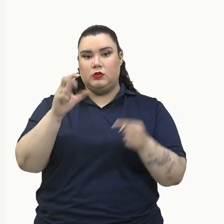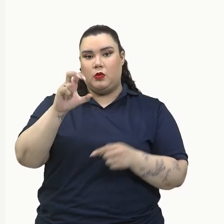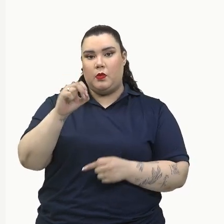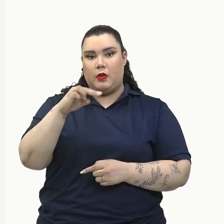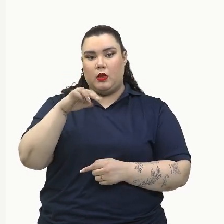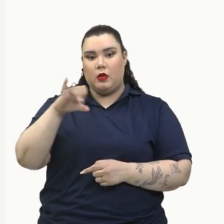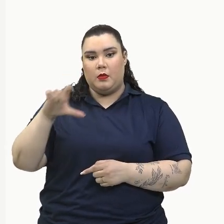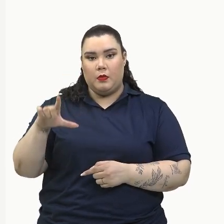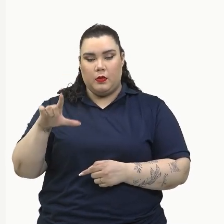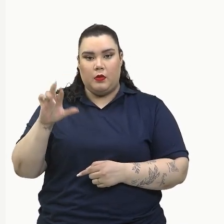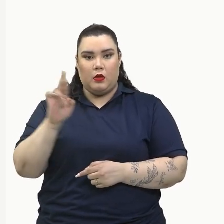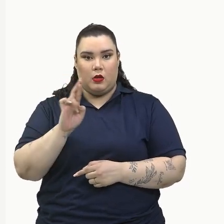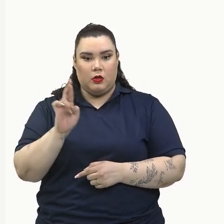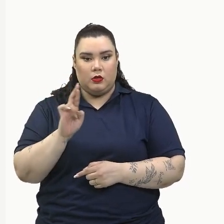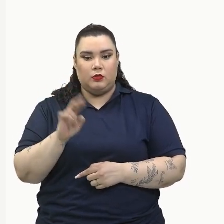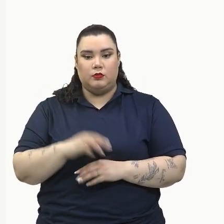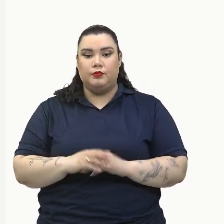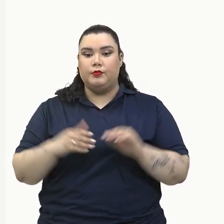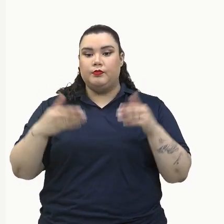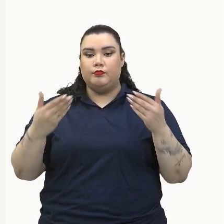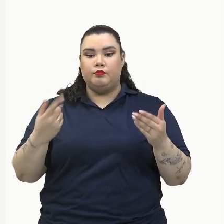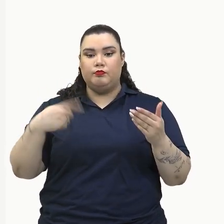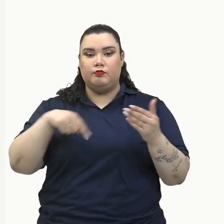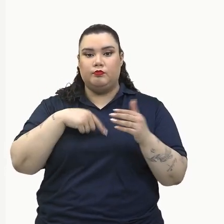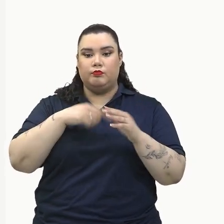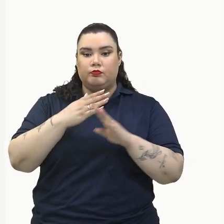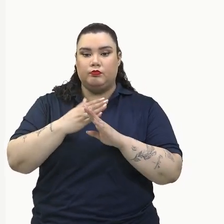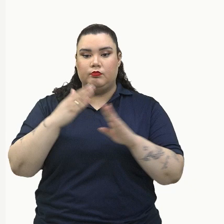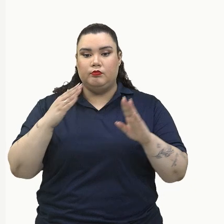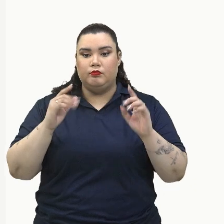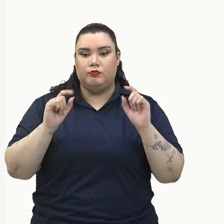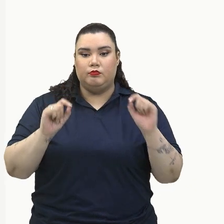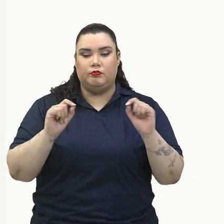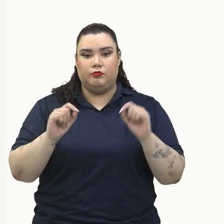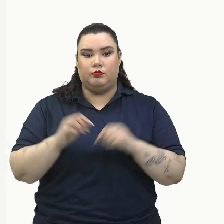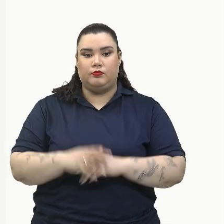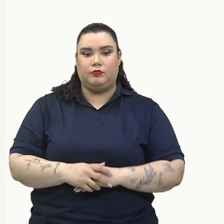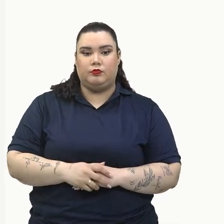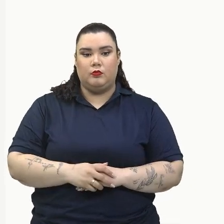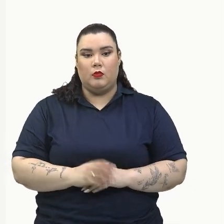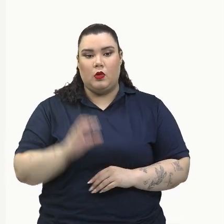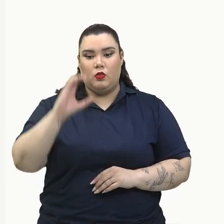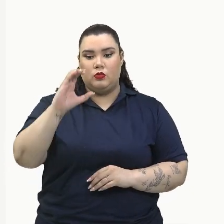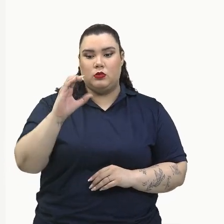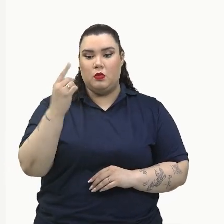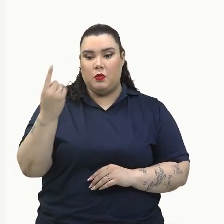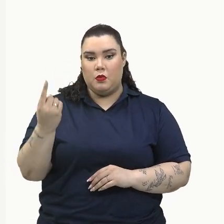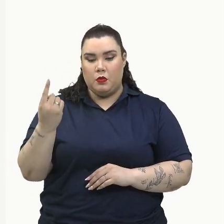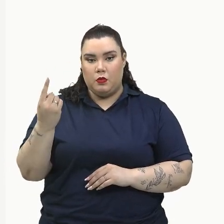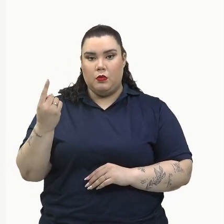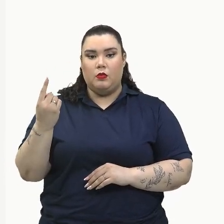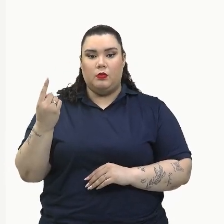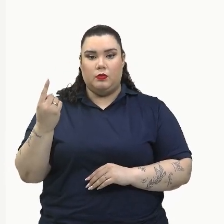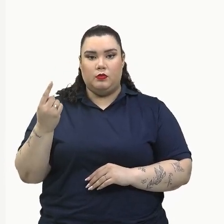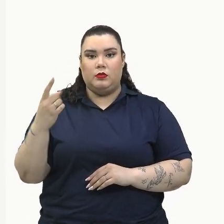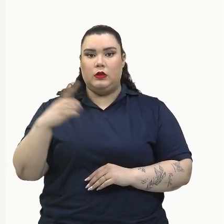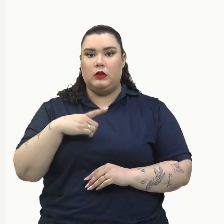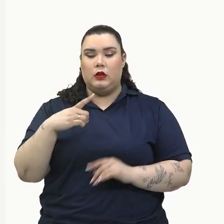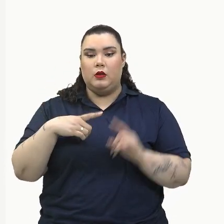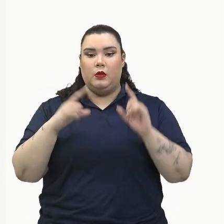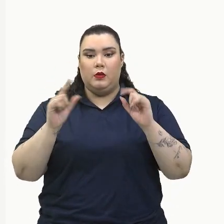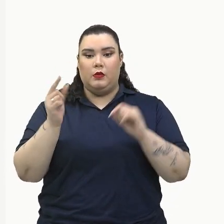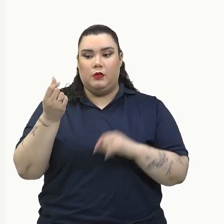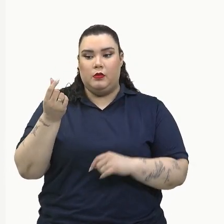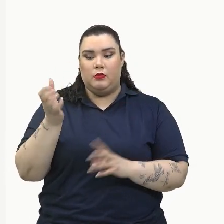reais. Certo? Então, o que a gente chega a concluir aqui, né? Para o ponto crítico 1, certo? Nós vamos ter um custo